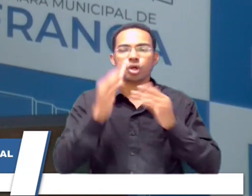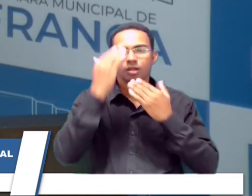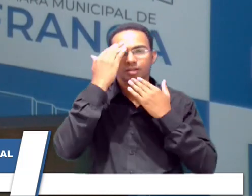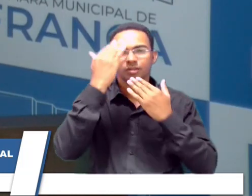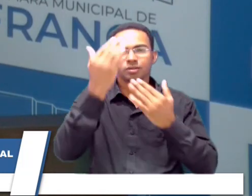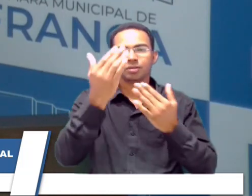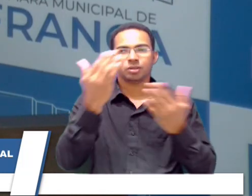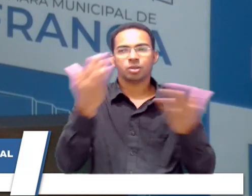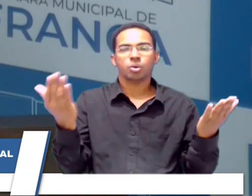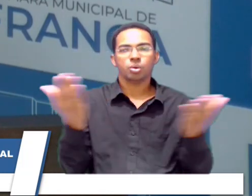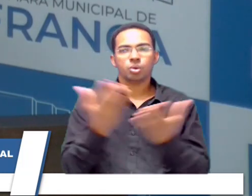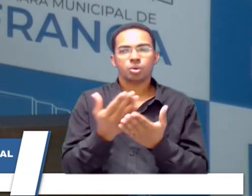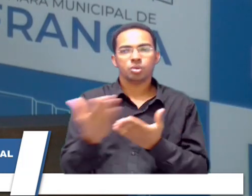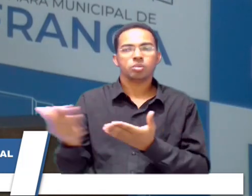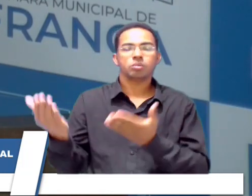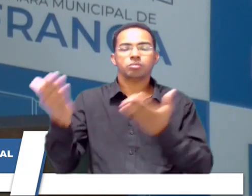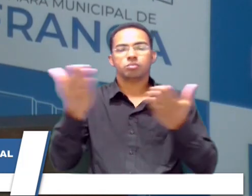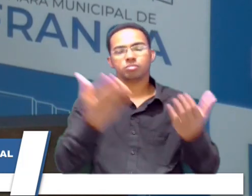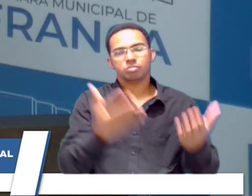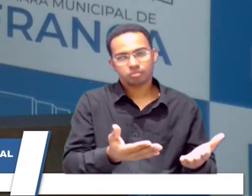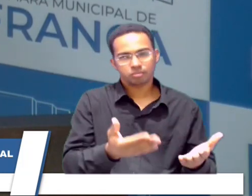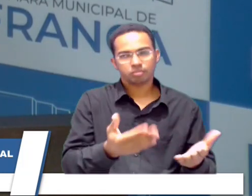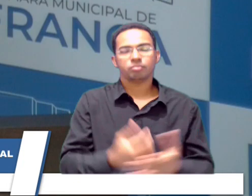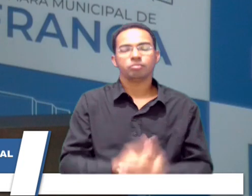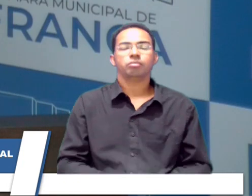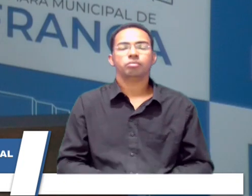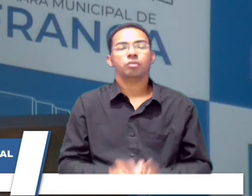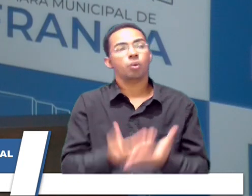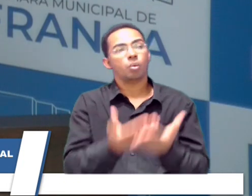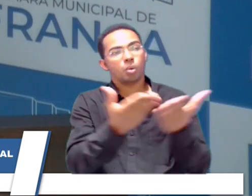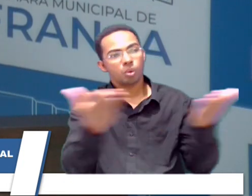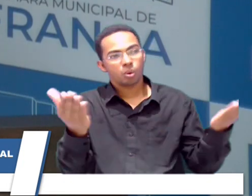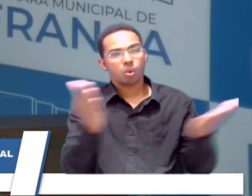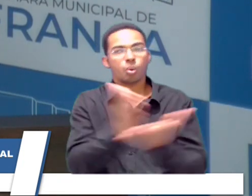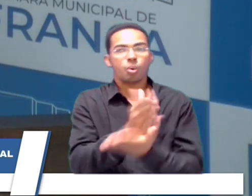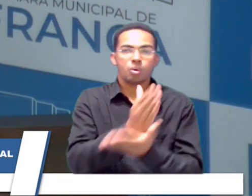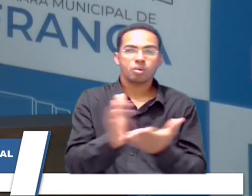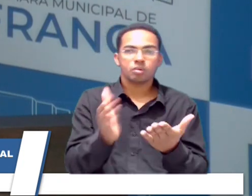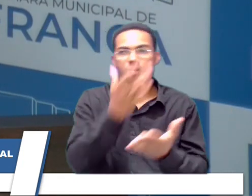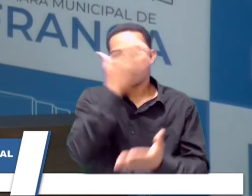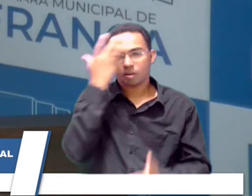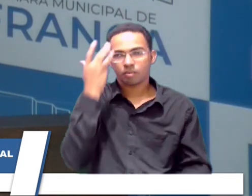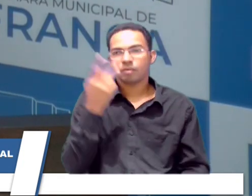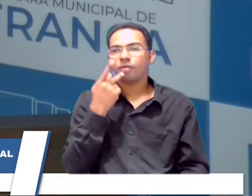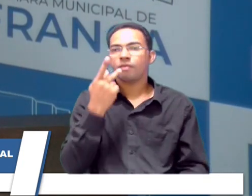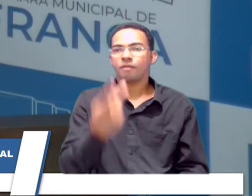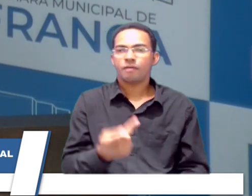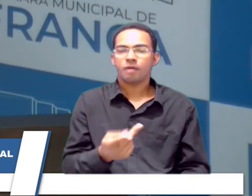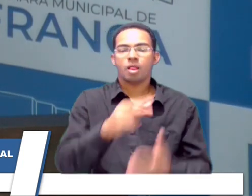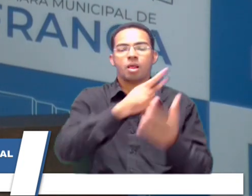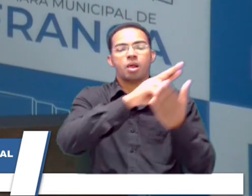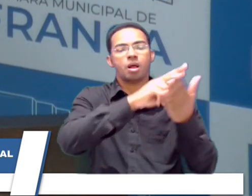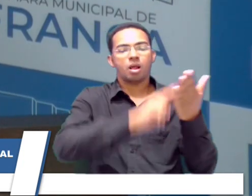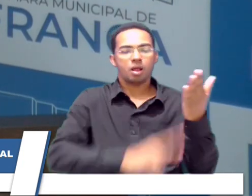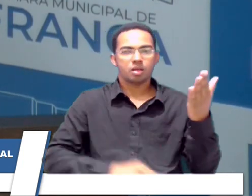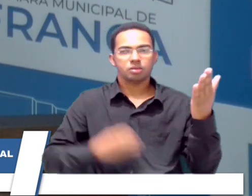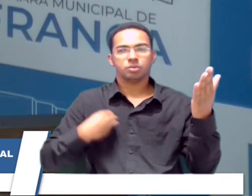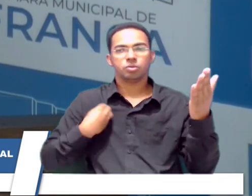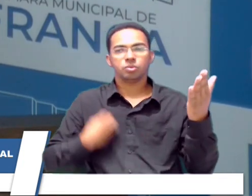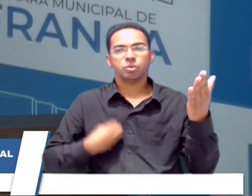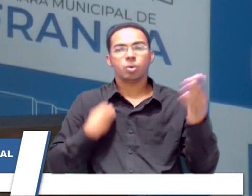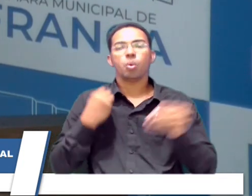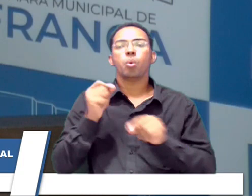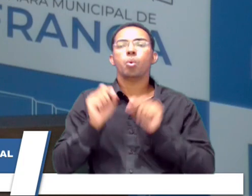Hoje a gente trouxe aqui algumas pessoas que vão falar um pouco desse relato, né? O que o